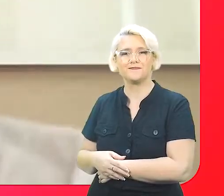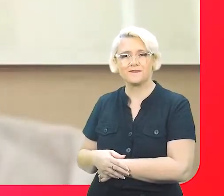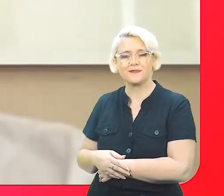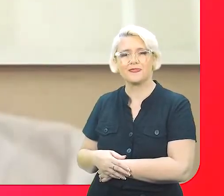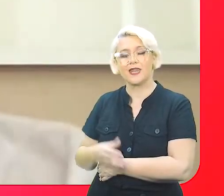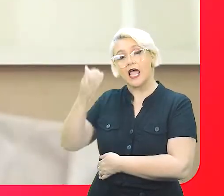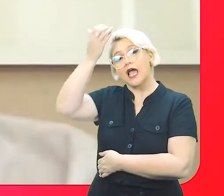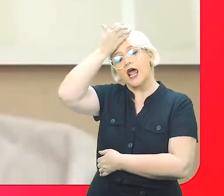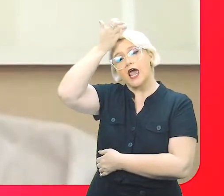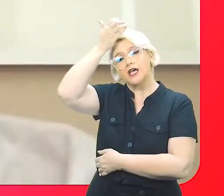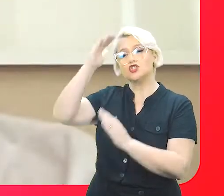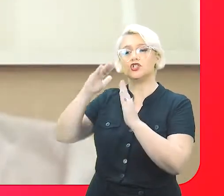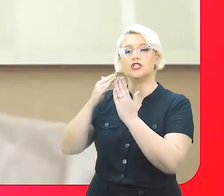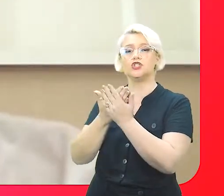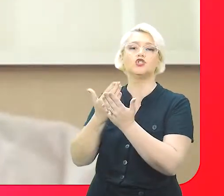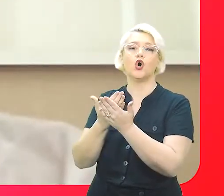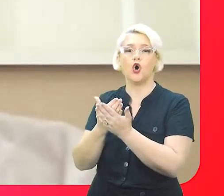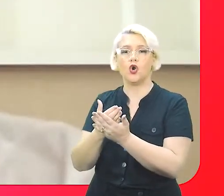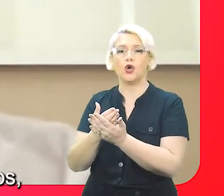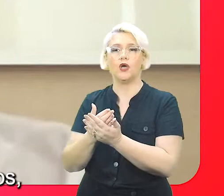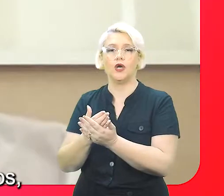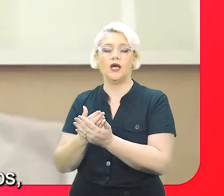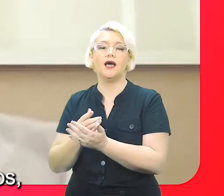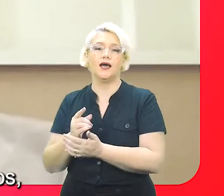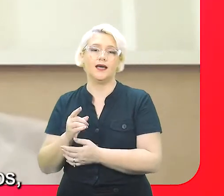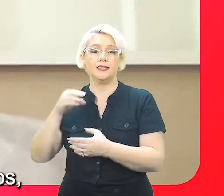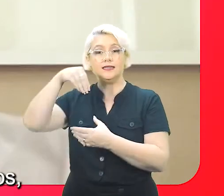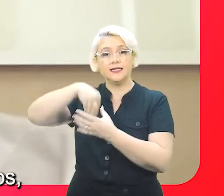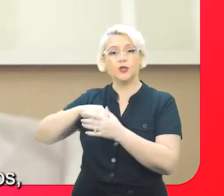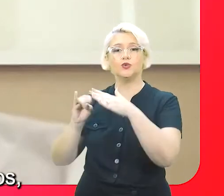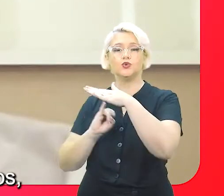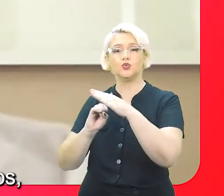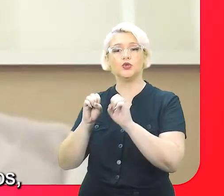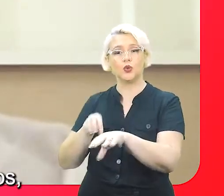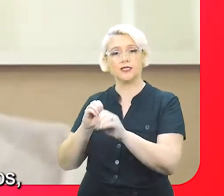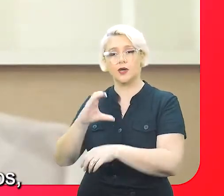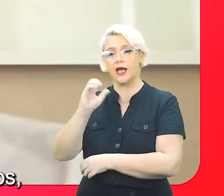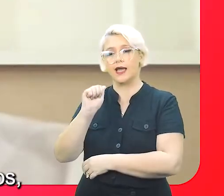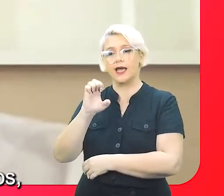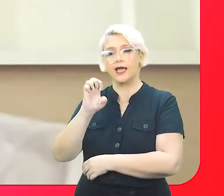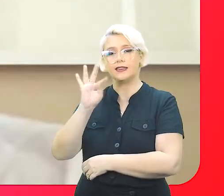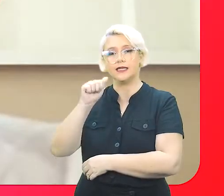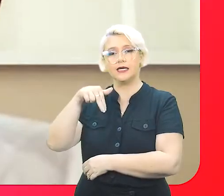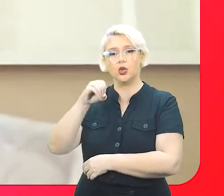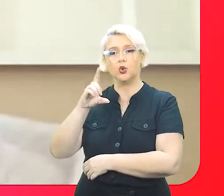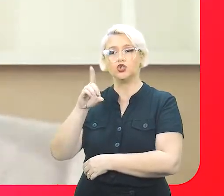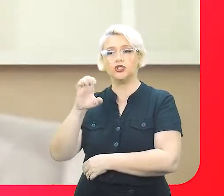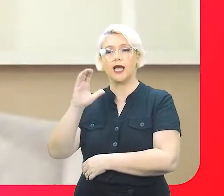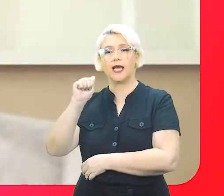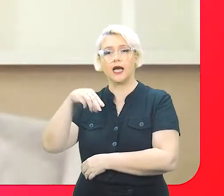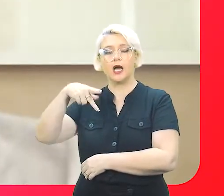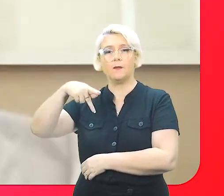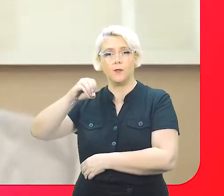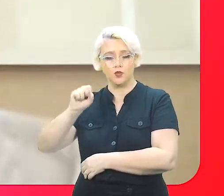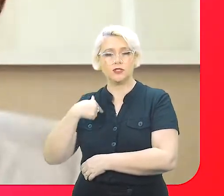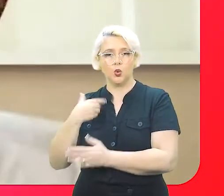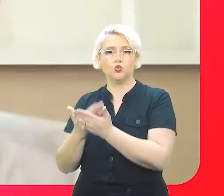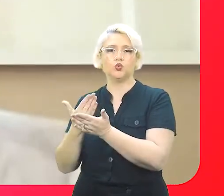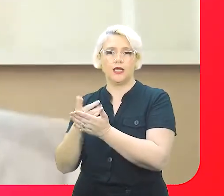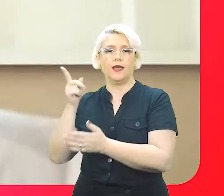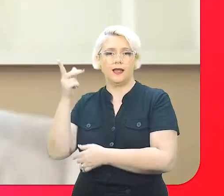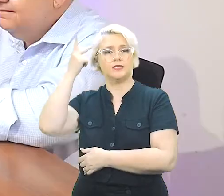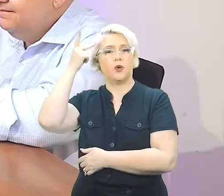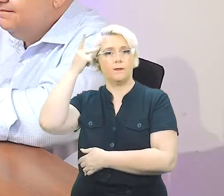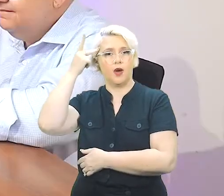da Escola Caetano de Campos, do Instituto de Educação Caetano de Campos, que foi a minha escola em